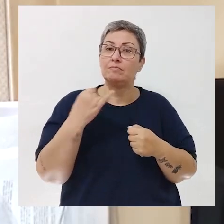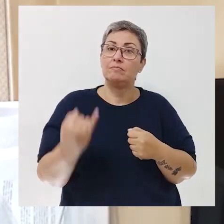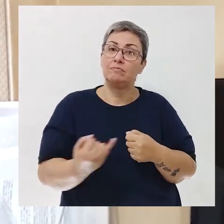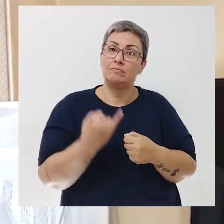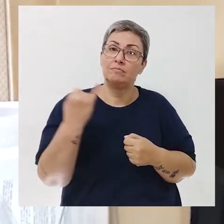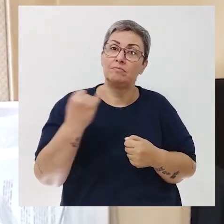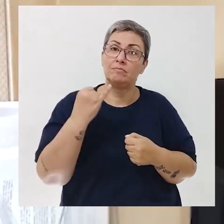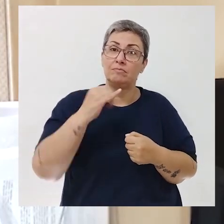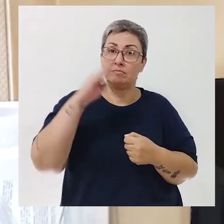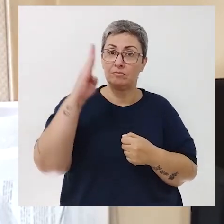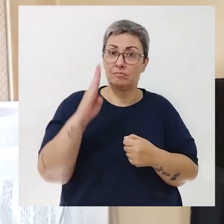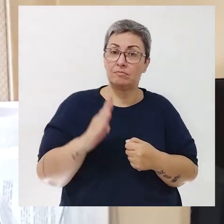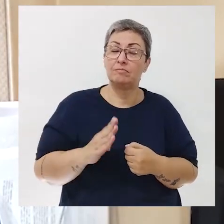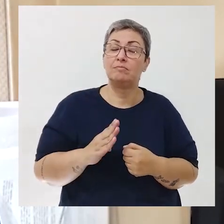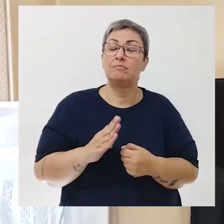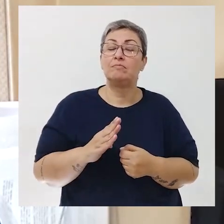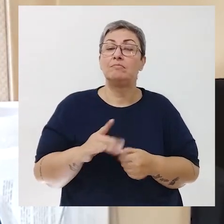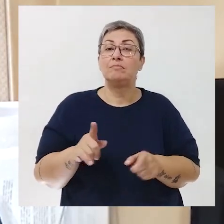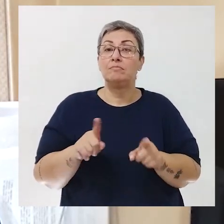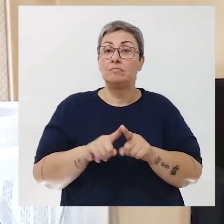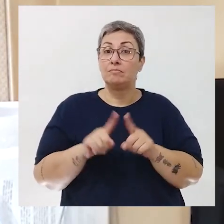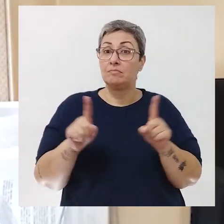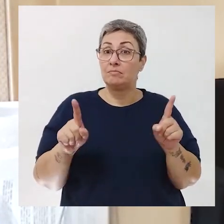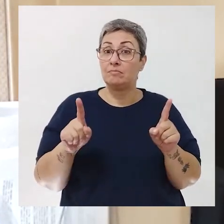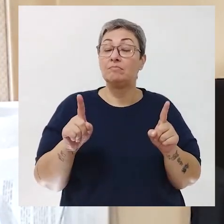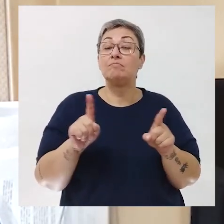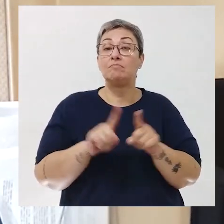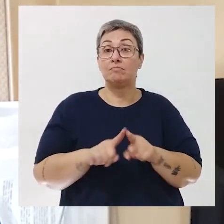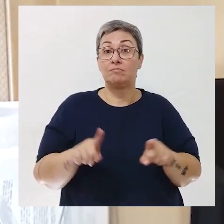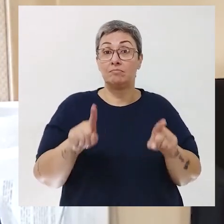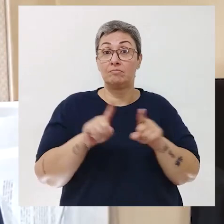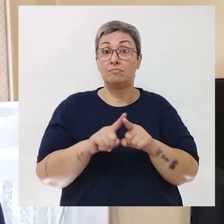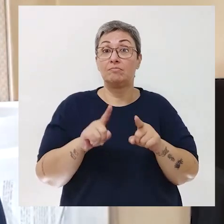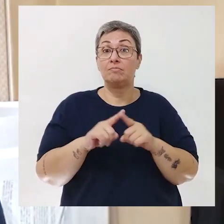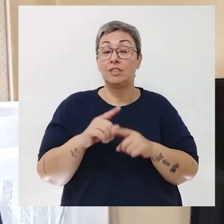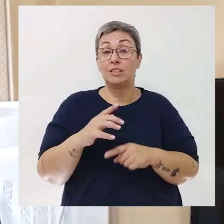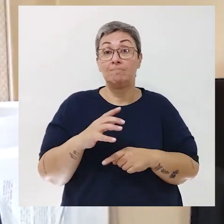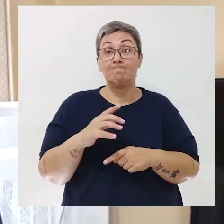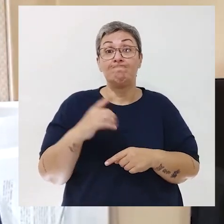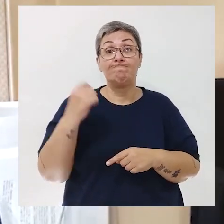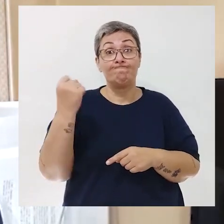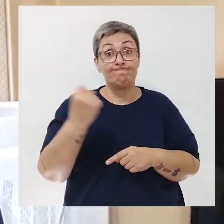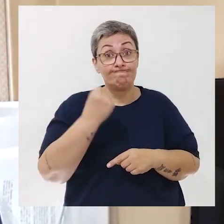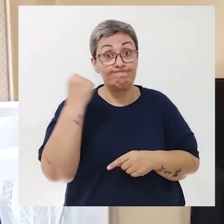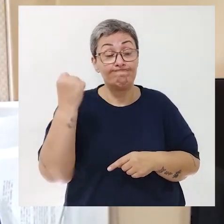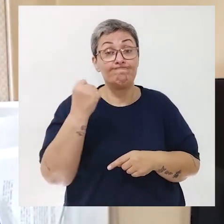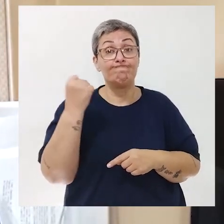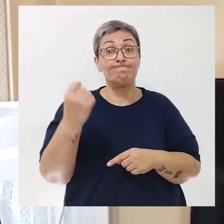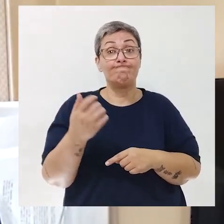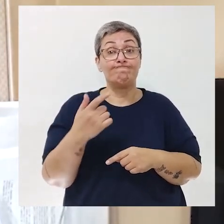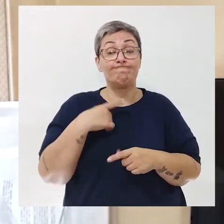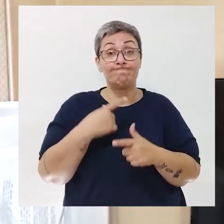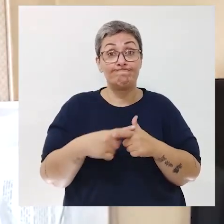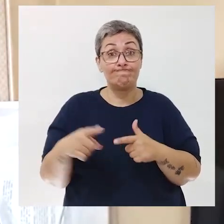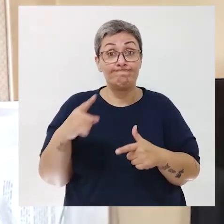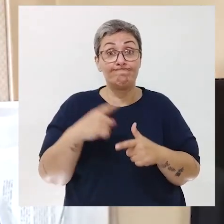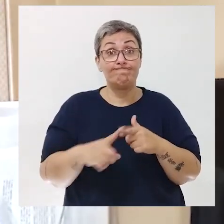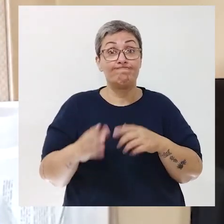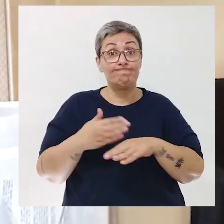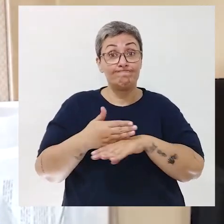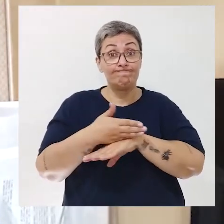hídricos brasileiros, né? Mas também a grave crise de acesso